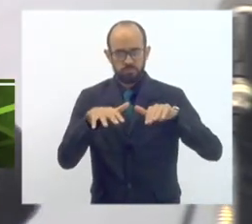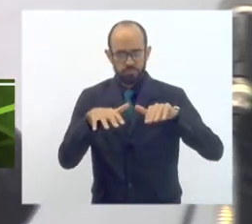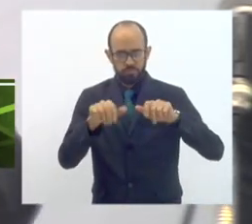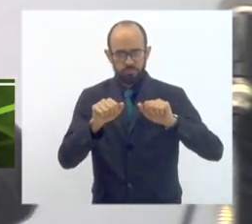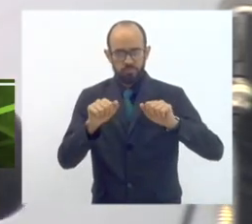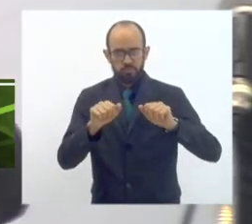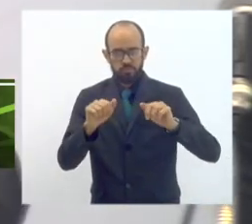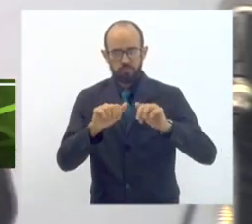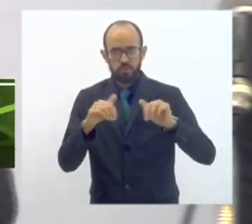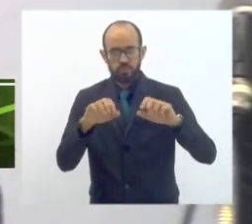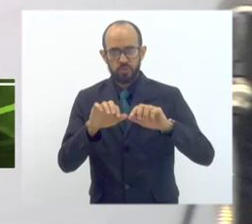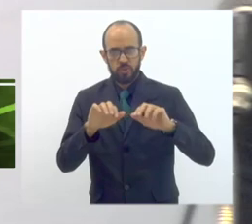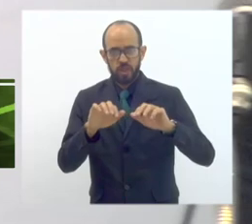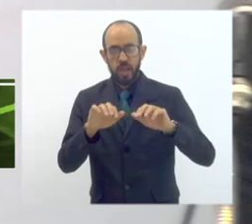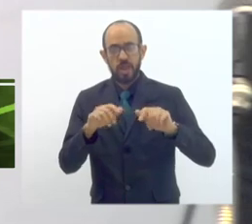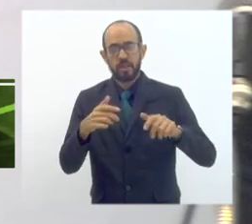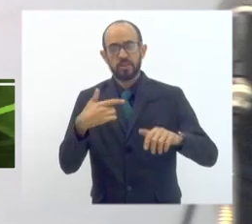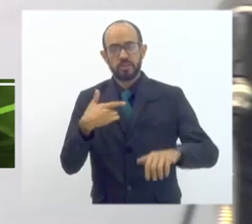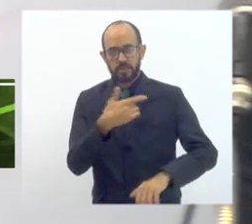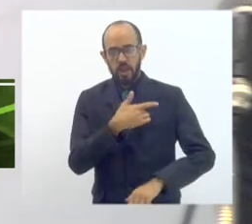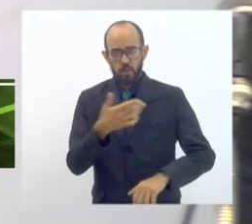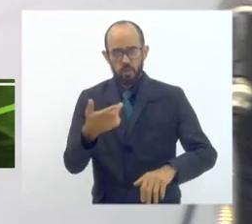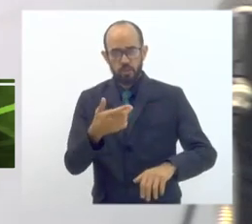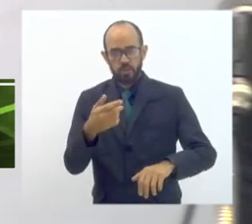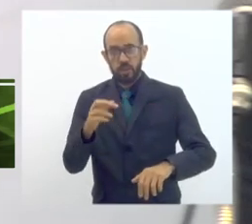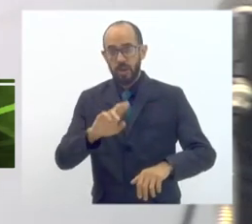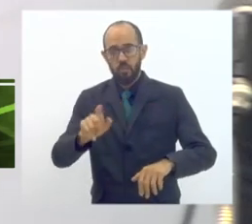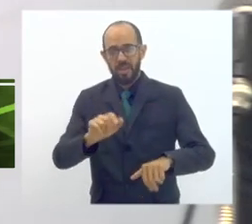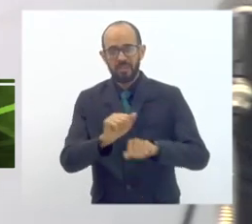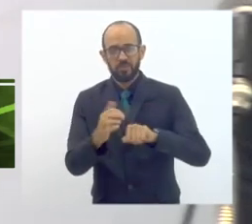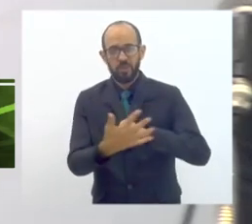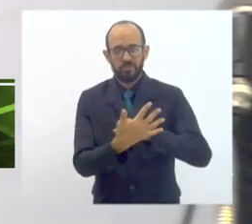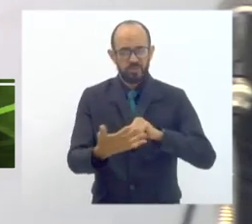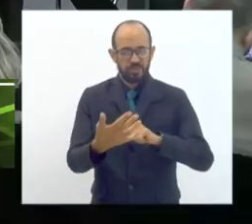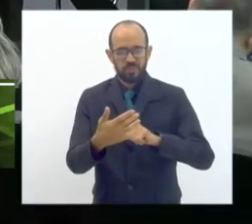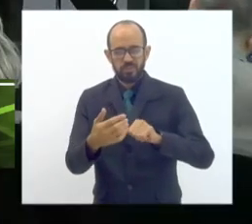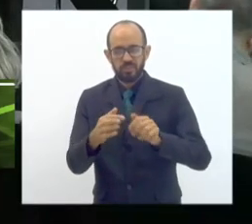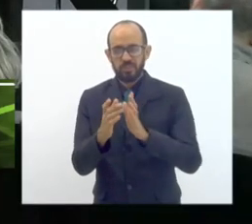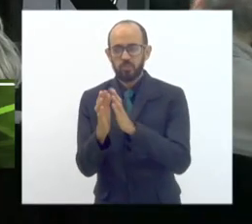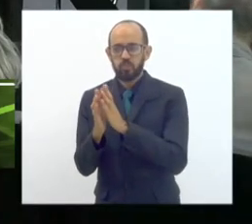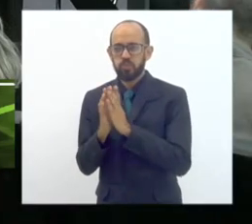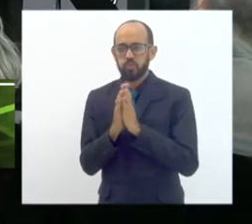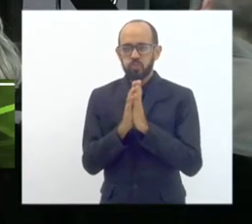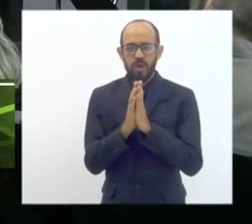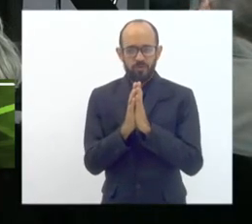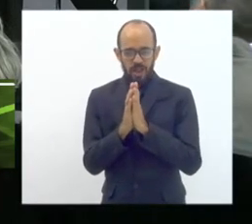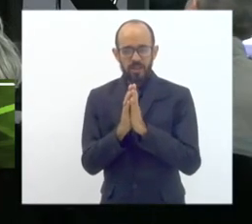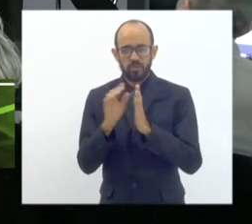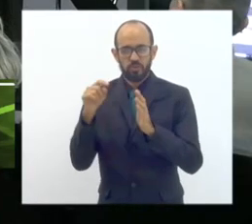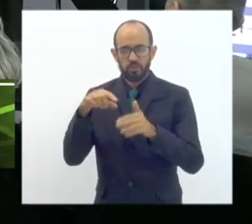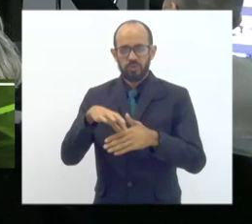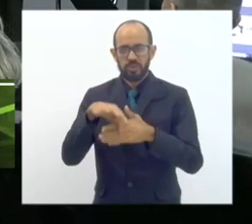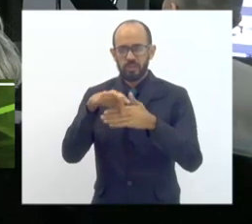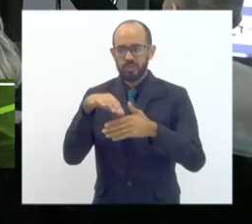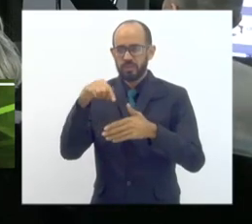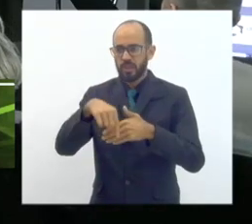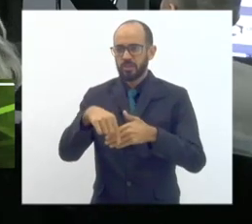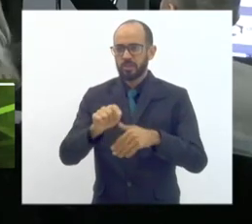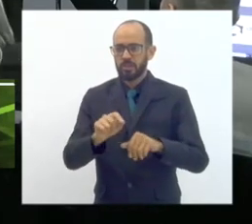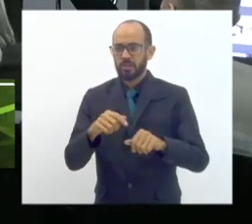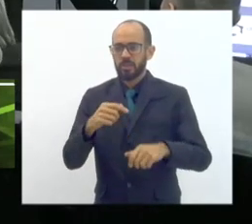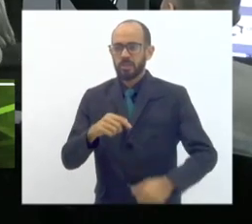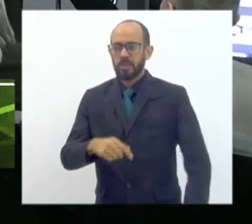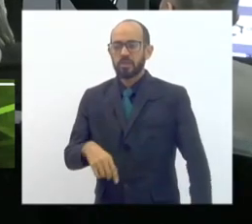fosse Covid-19, a presença de tantos mandatários. E eu falo disso porque vocês